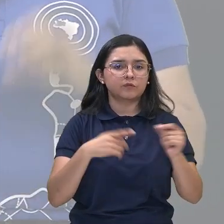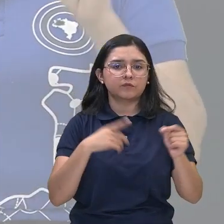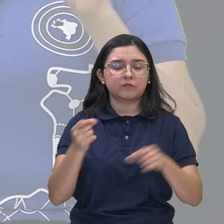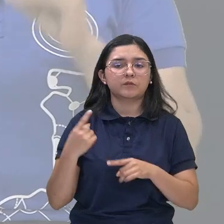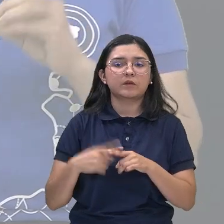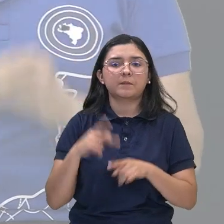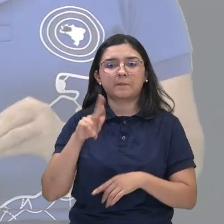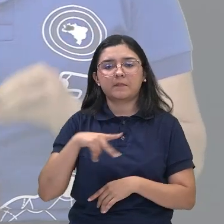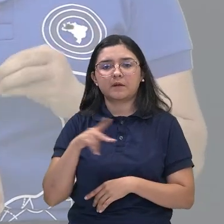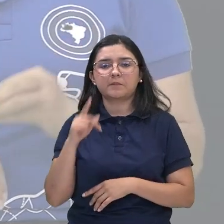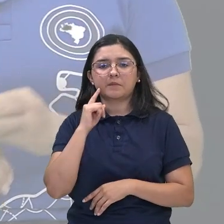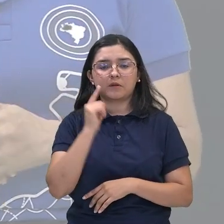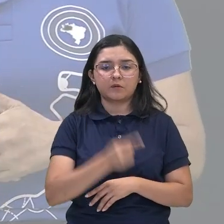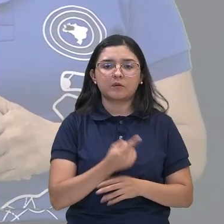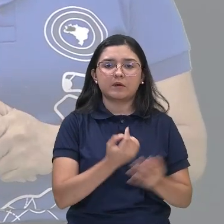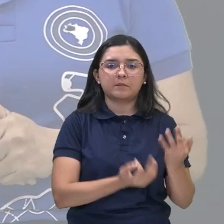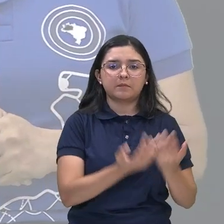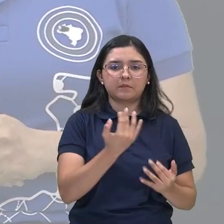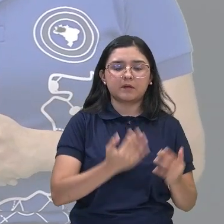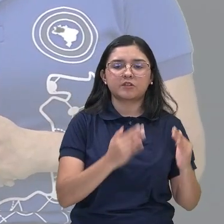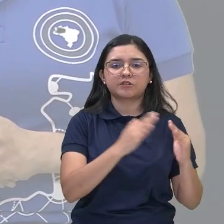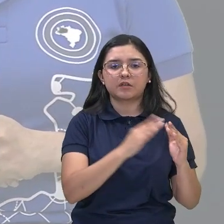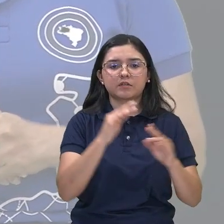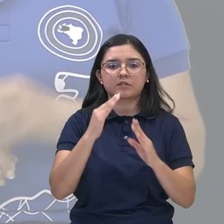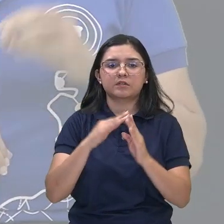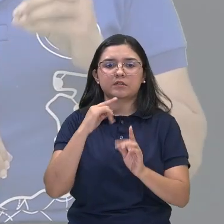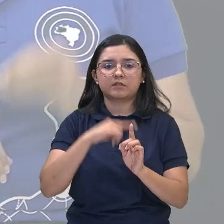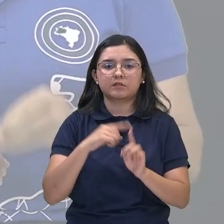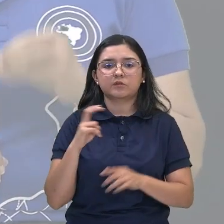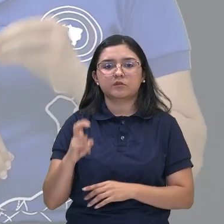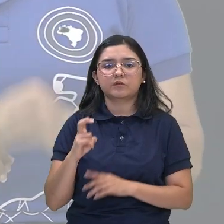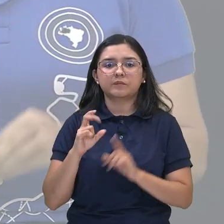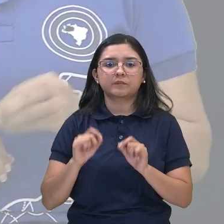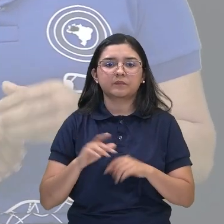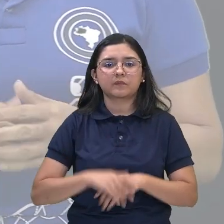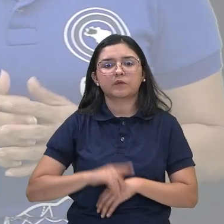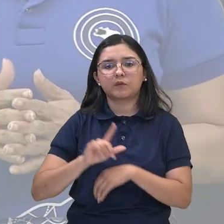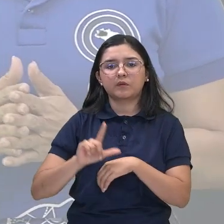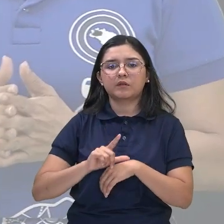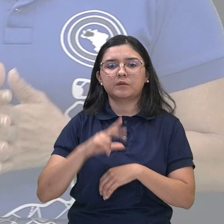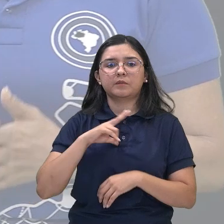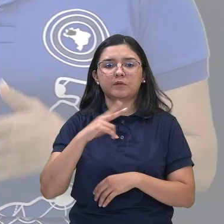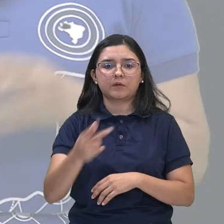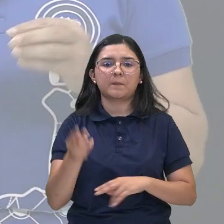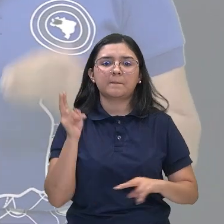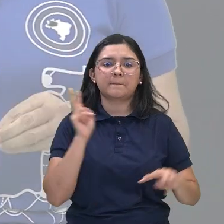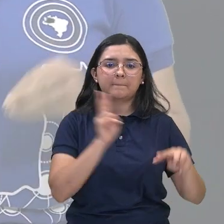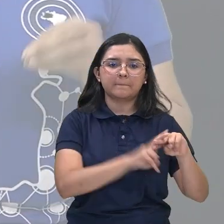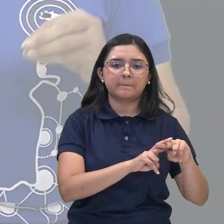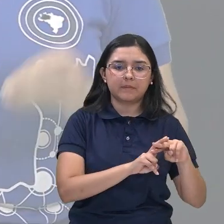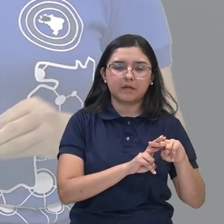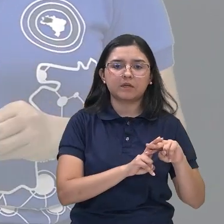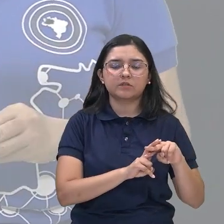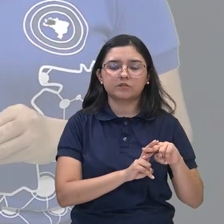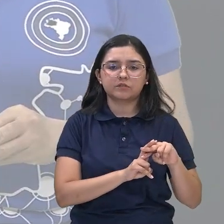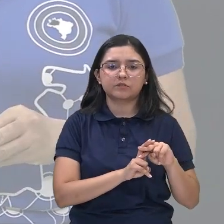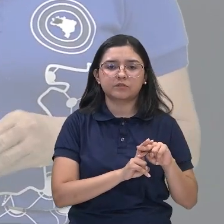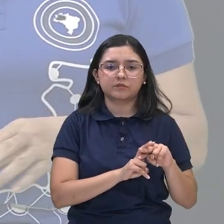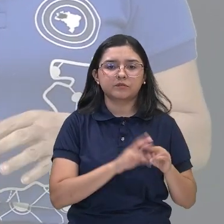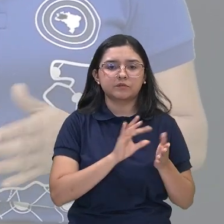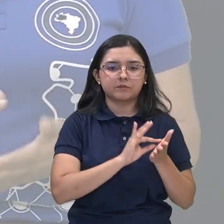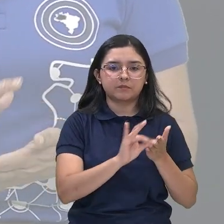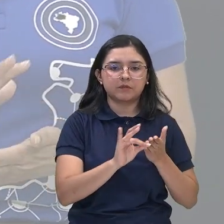igrejas. E no canto 5, né, e último, um líder português prende os inimigos na aldeia